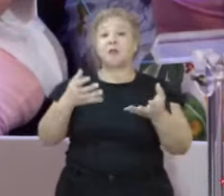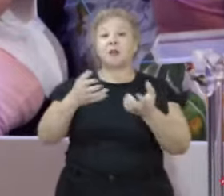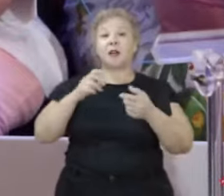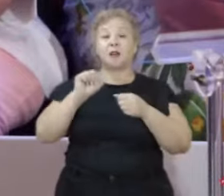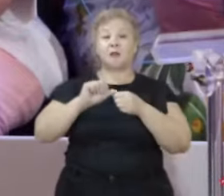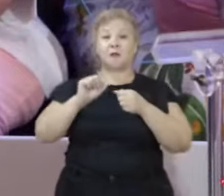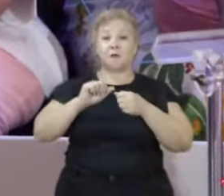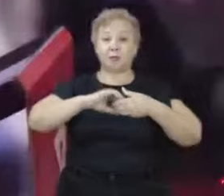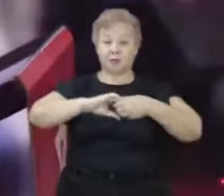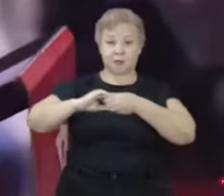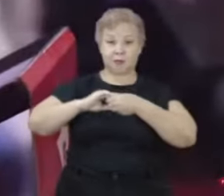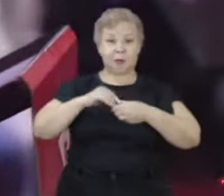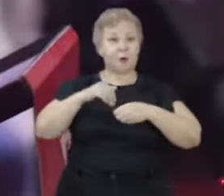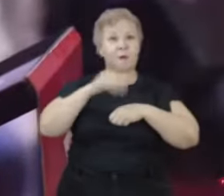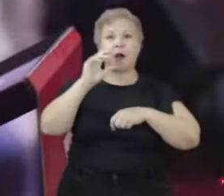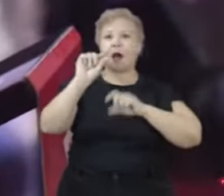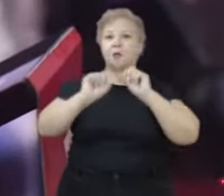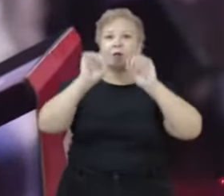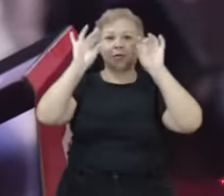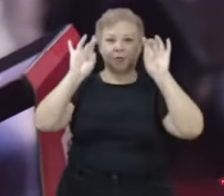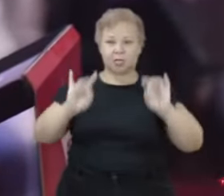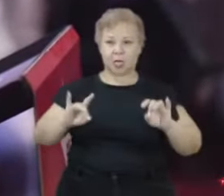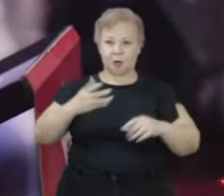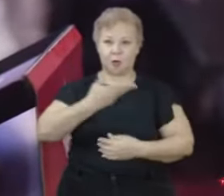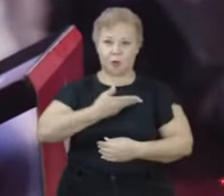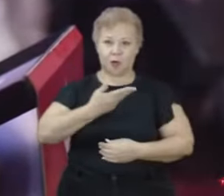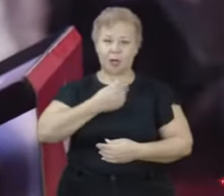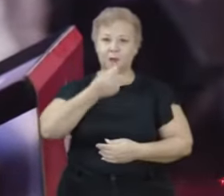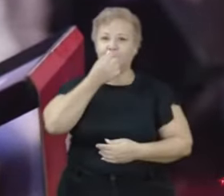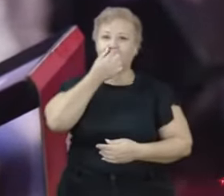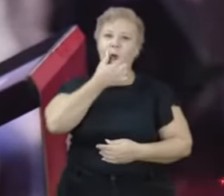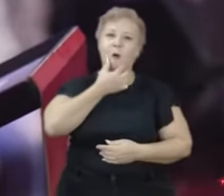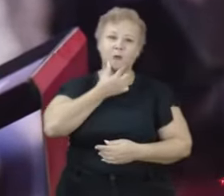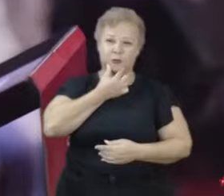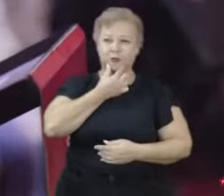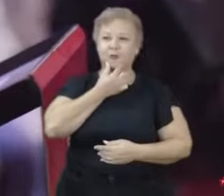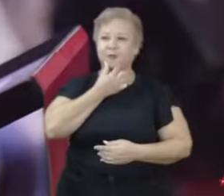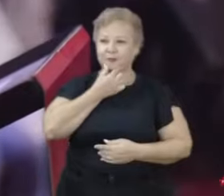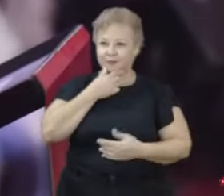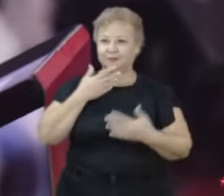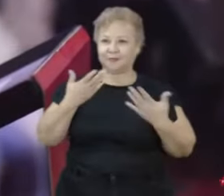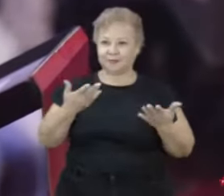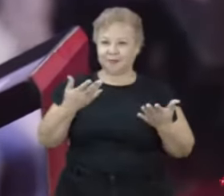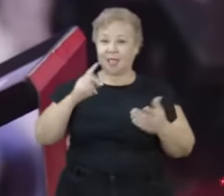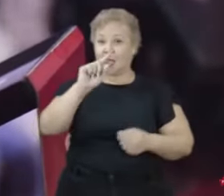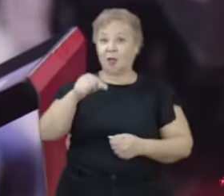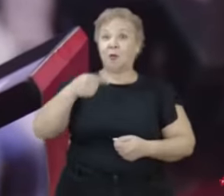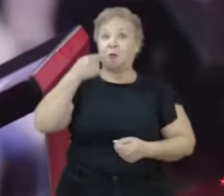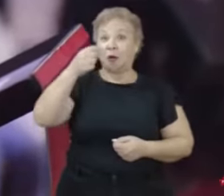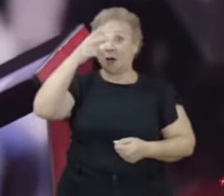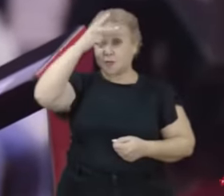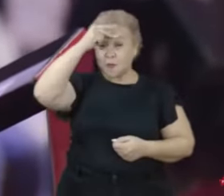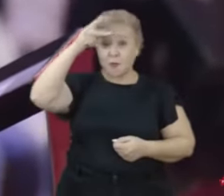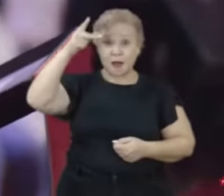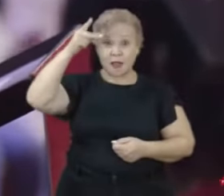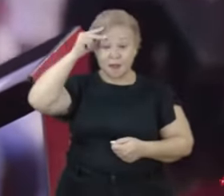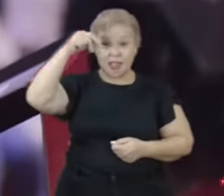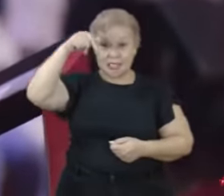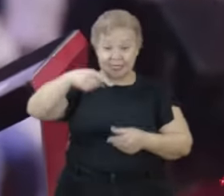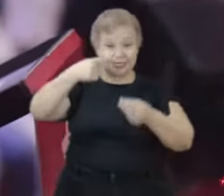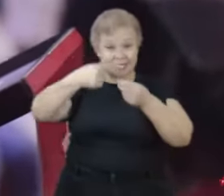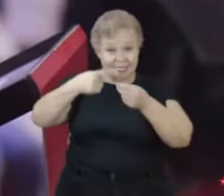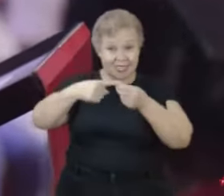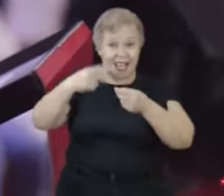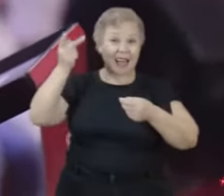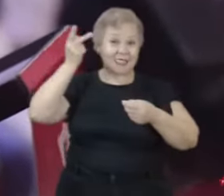que especial para o companheiro Guilherme Boulos, o próximo prefeito da cidade